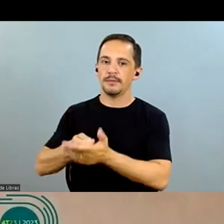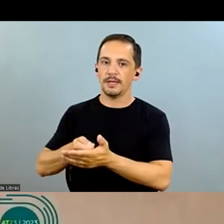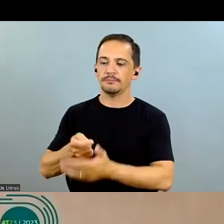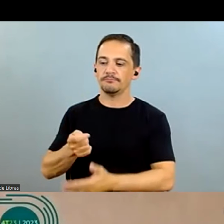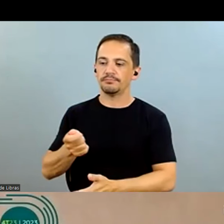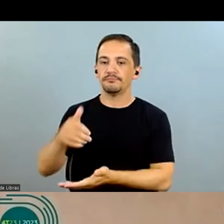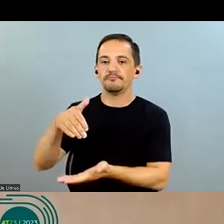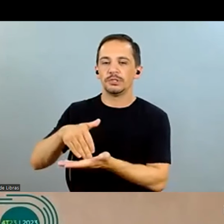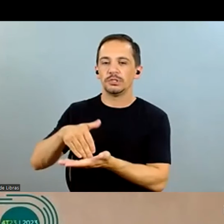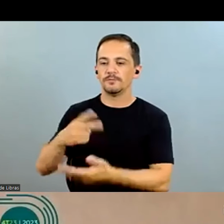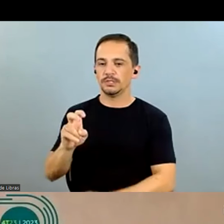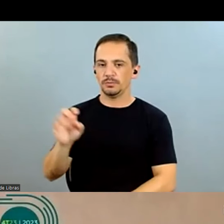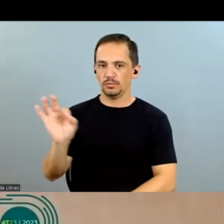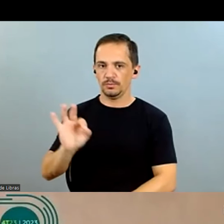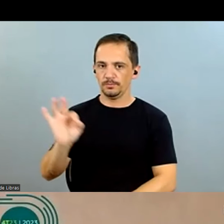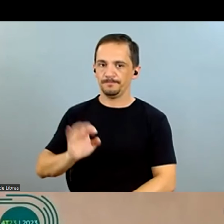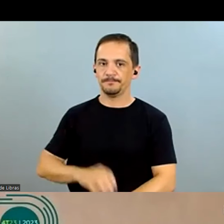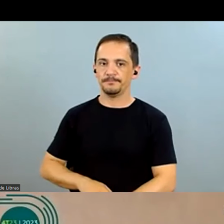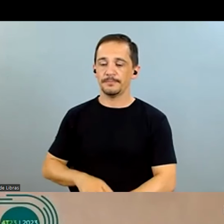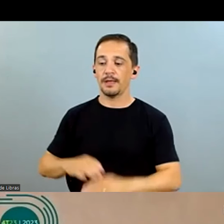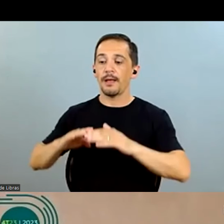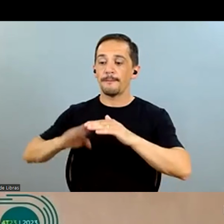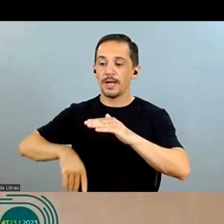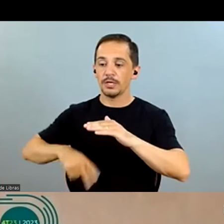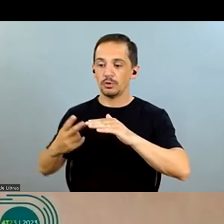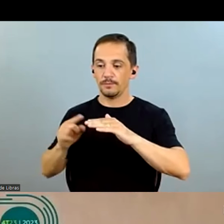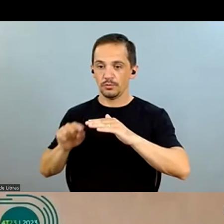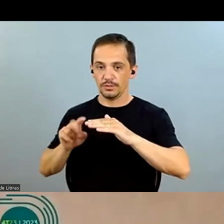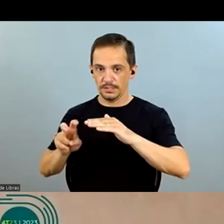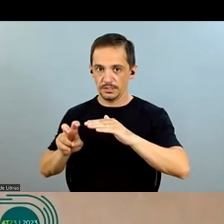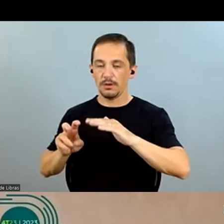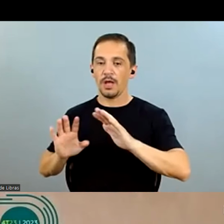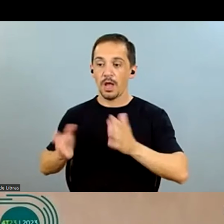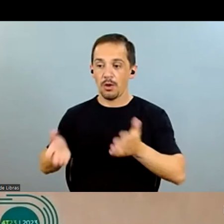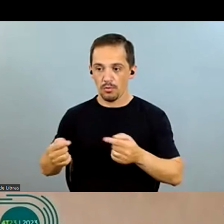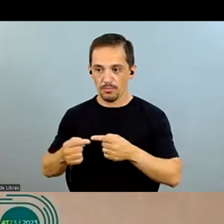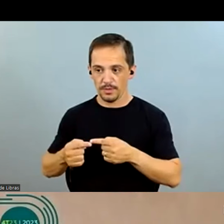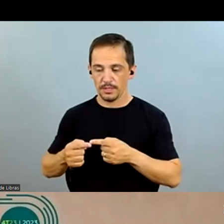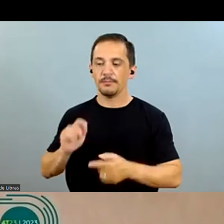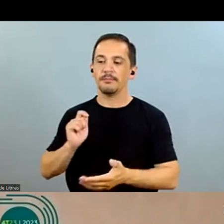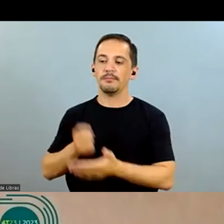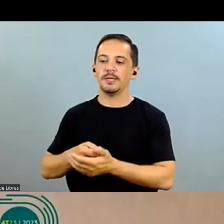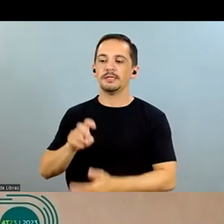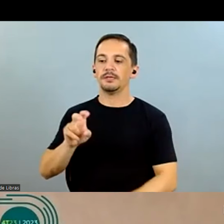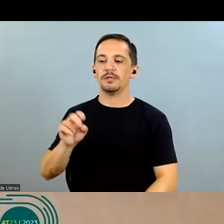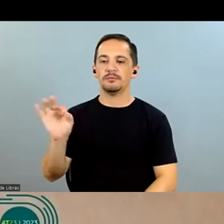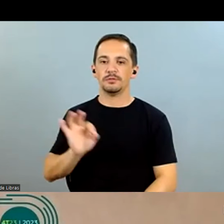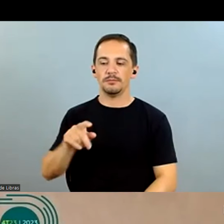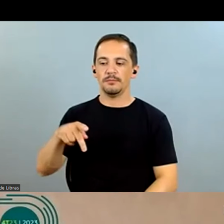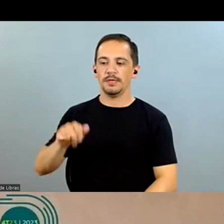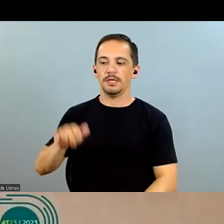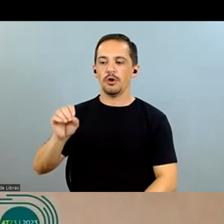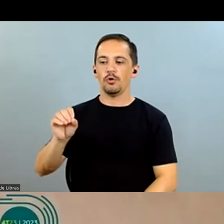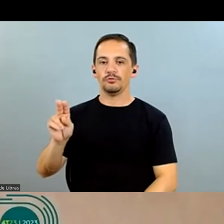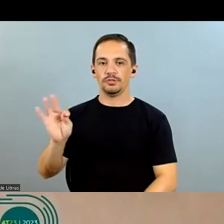25% mas abaixo de 2,5 que é o caso atual nós estamos pagando 50% de payout 25% é pago